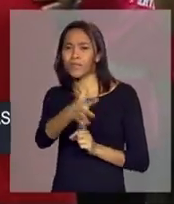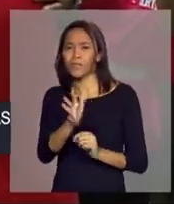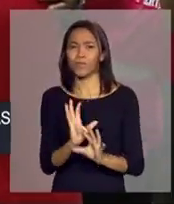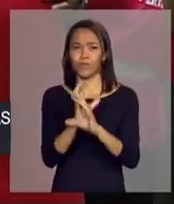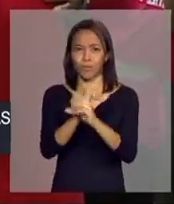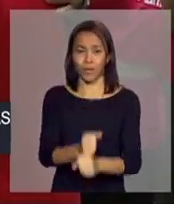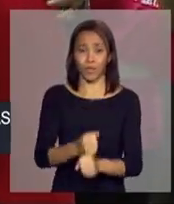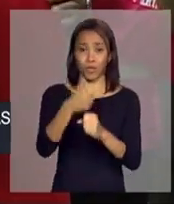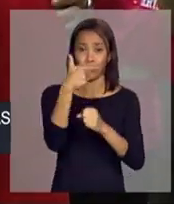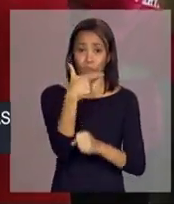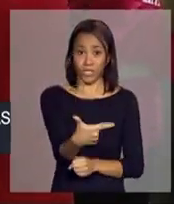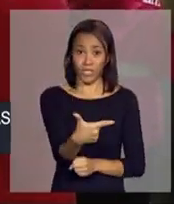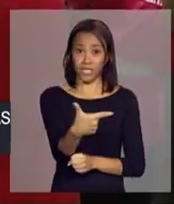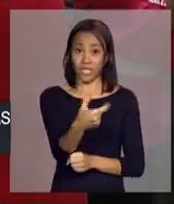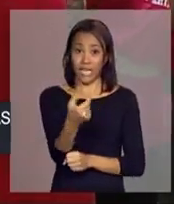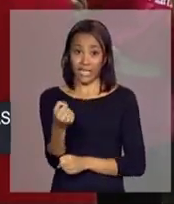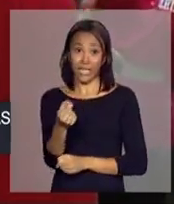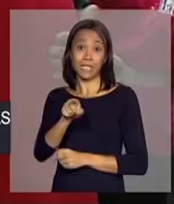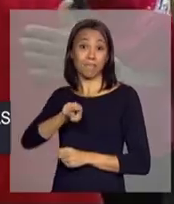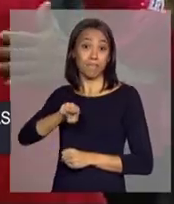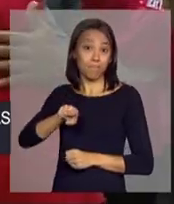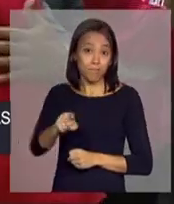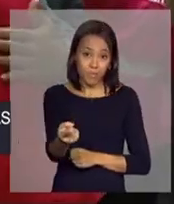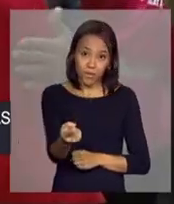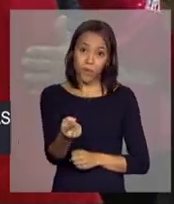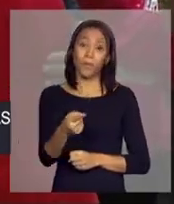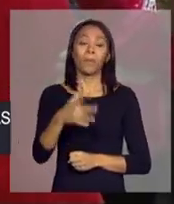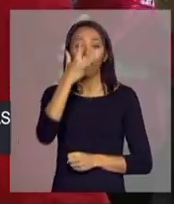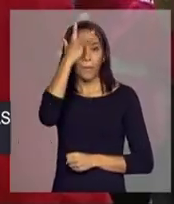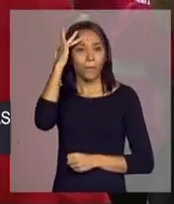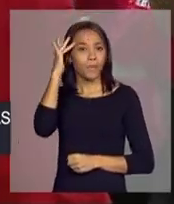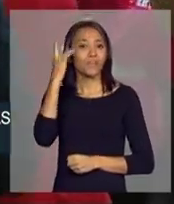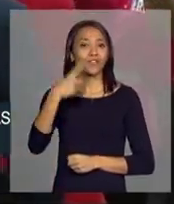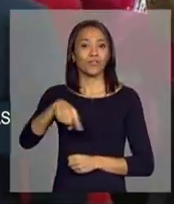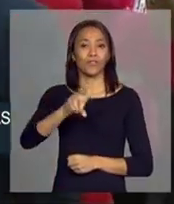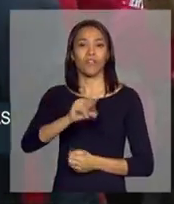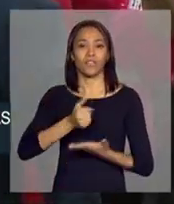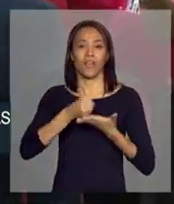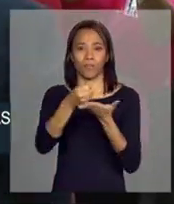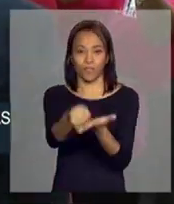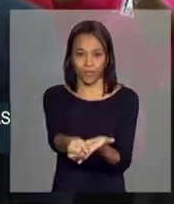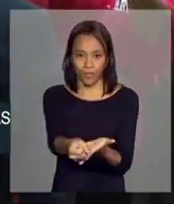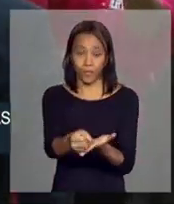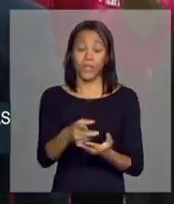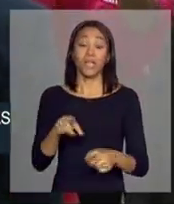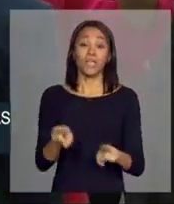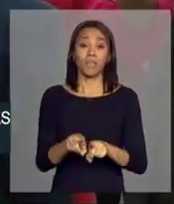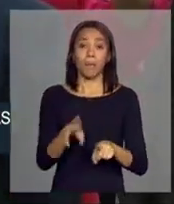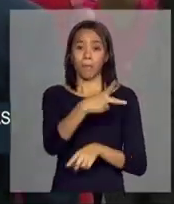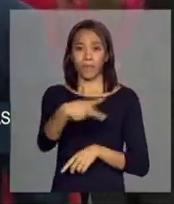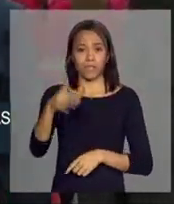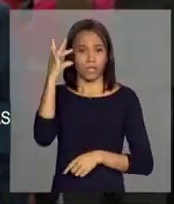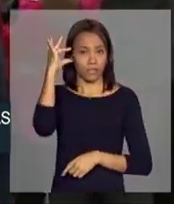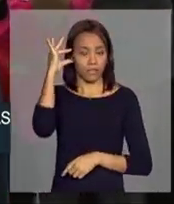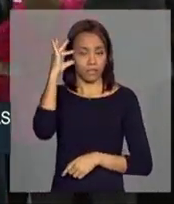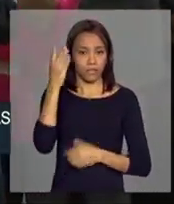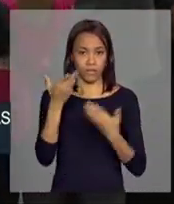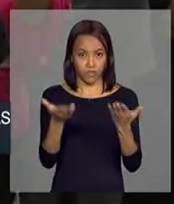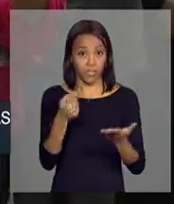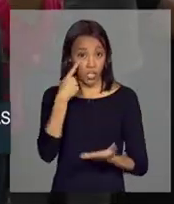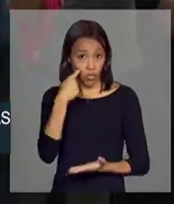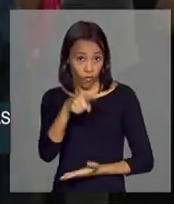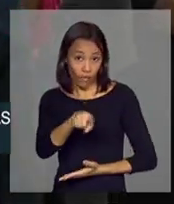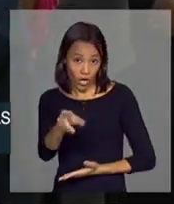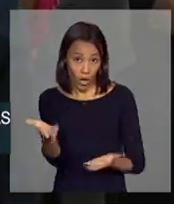200 mil pessoas beneficiadas presidenta dilma rousseff são imagens